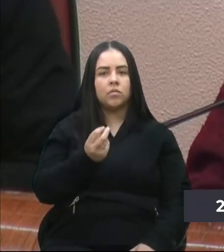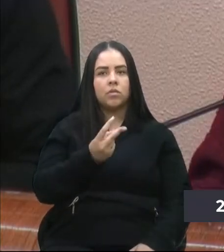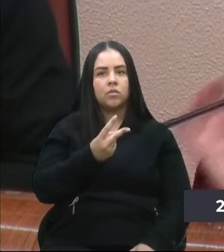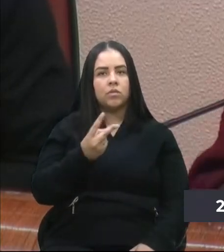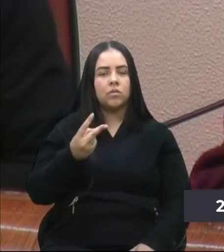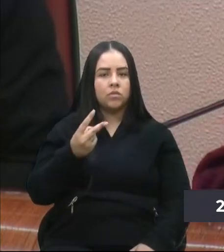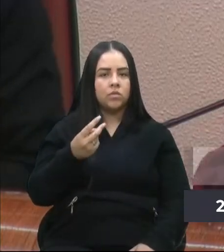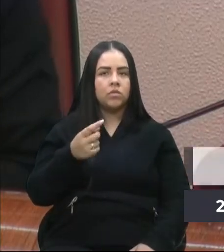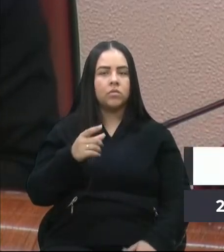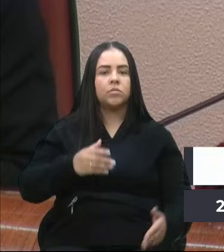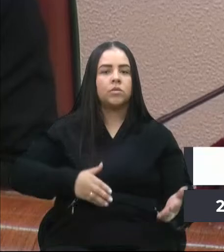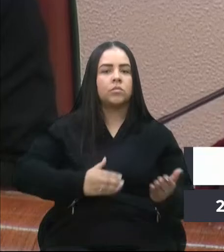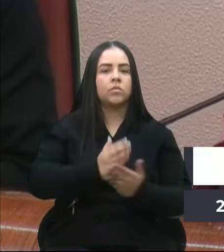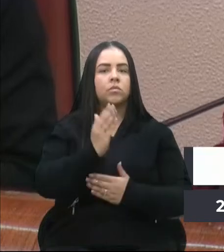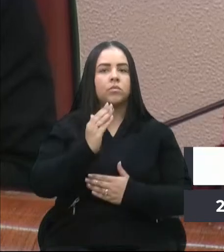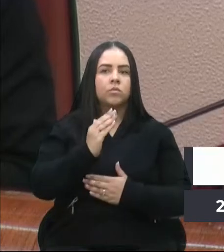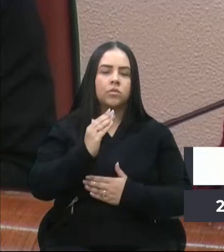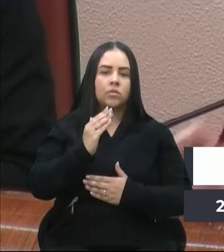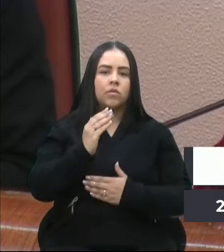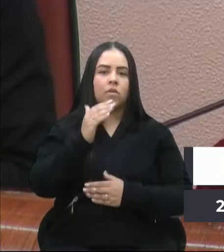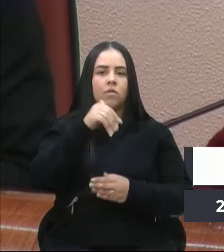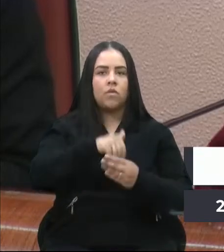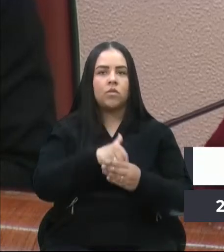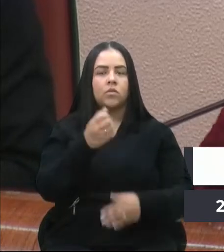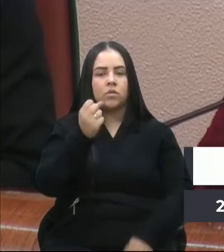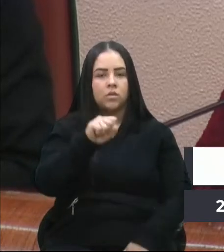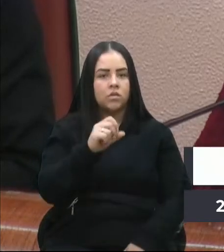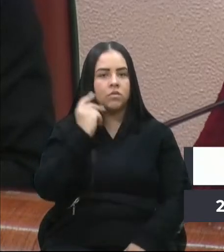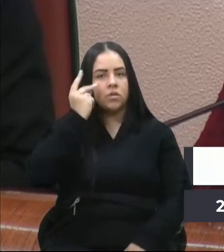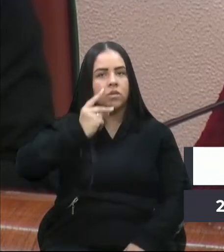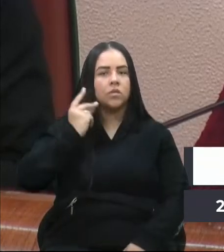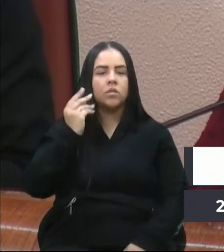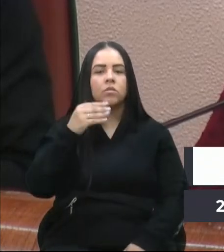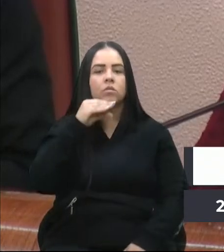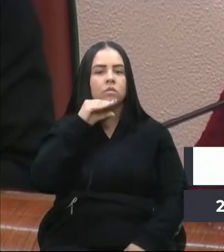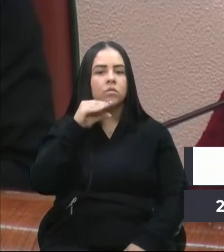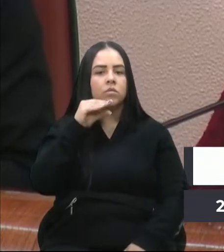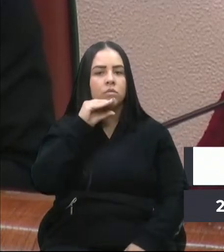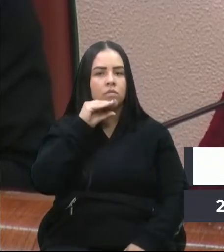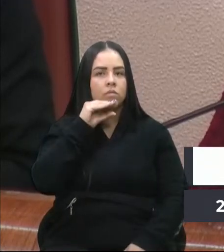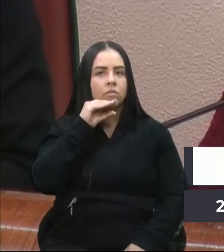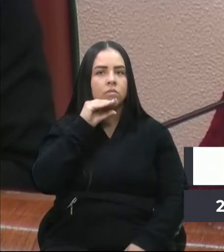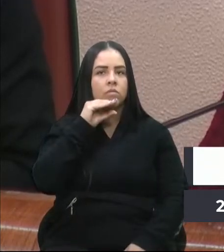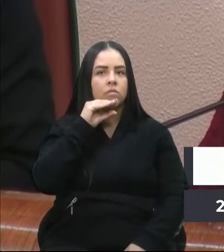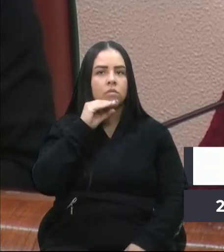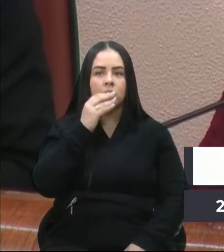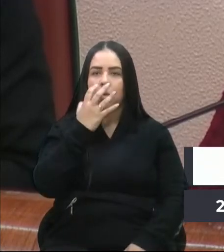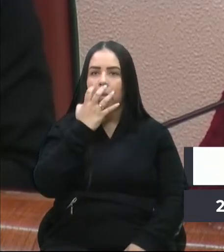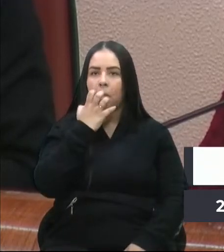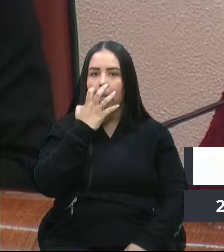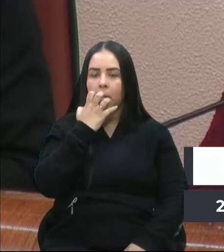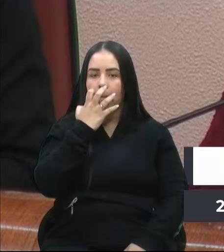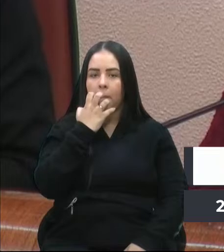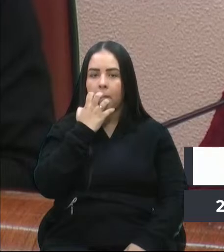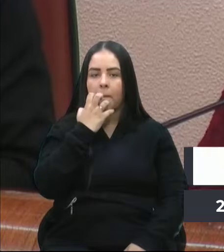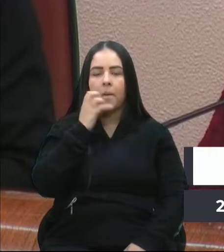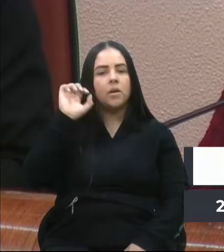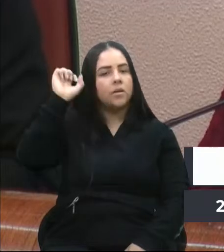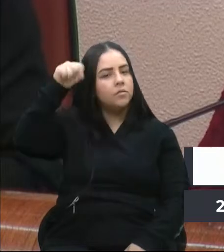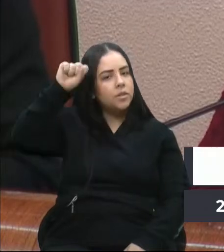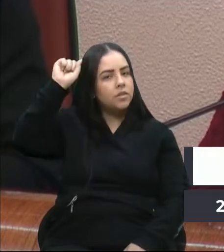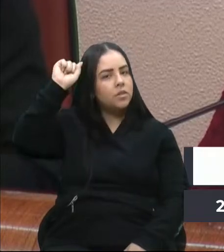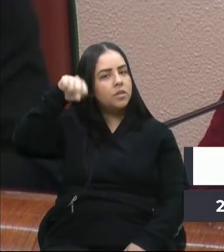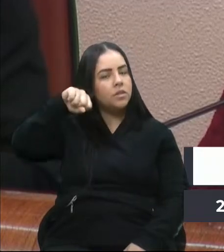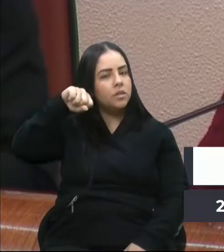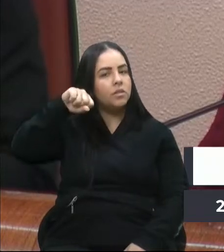49/2022 foi aprovado com votos favoráveis do vereador Bortola, vereador Camilles, vereador Clóvis Xuxa,